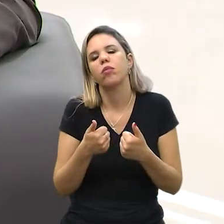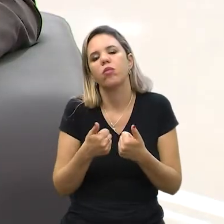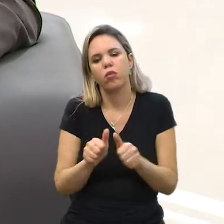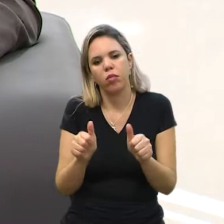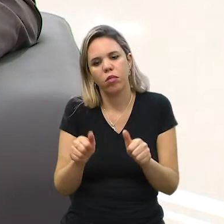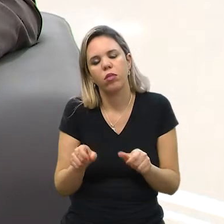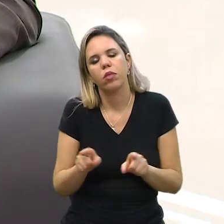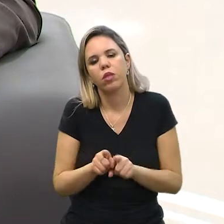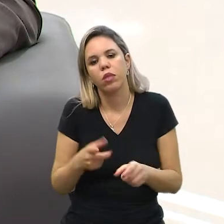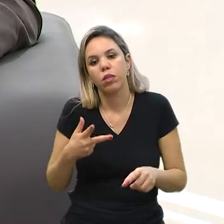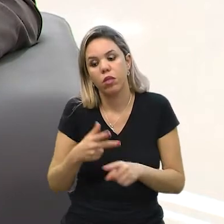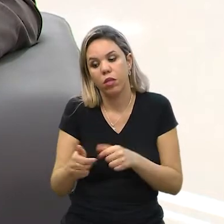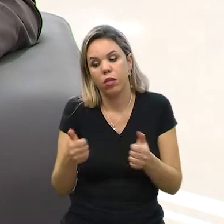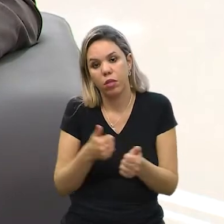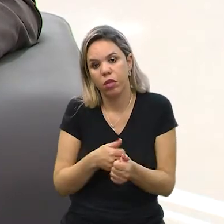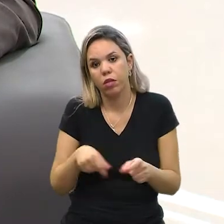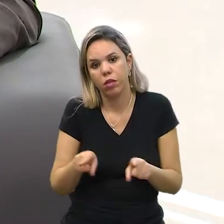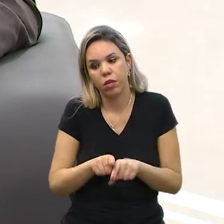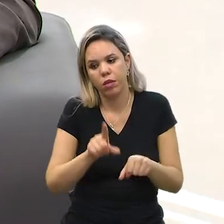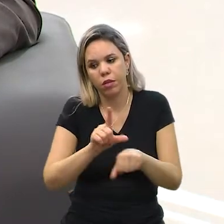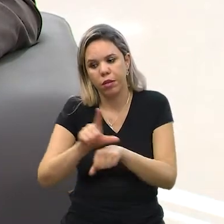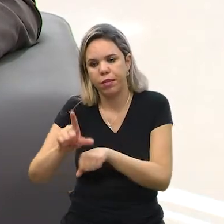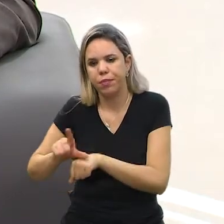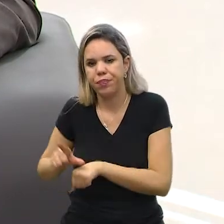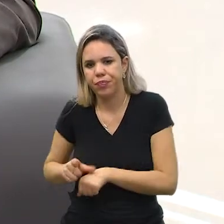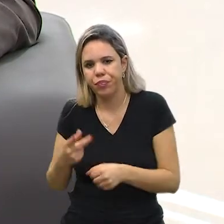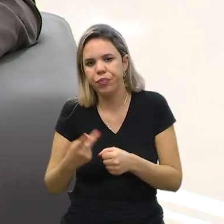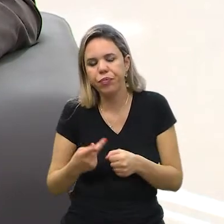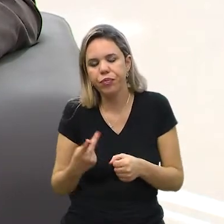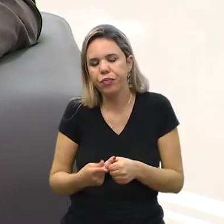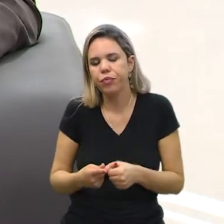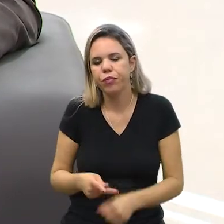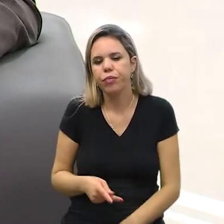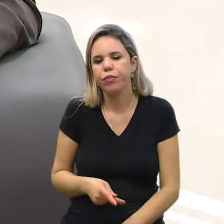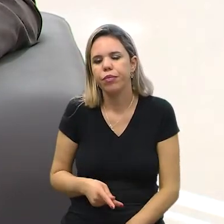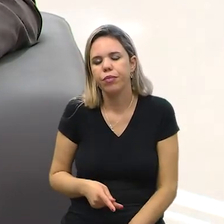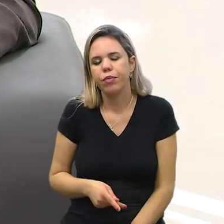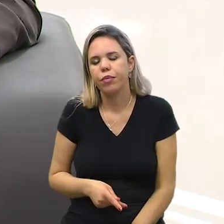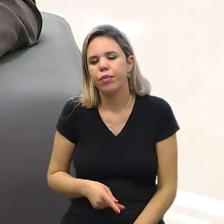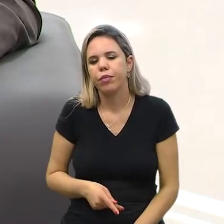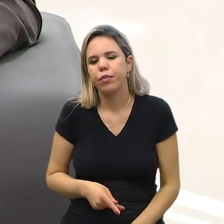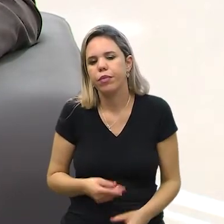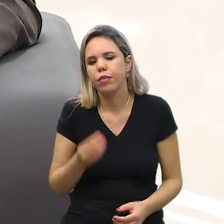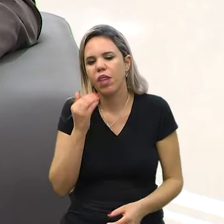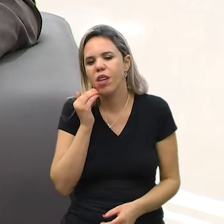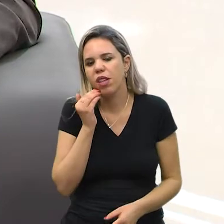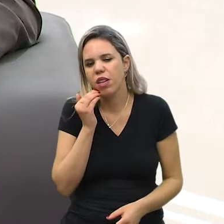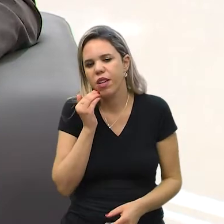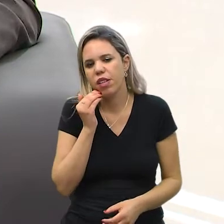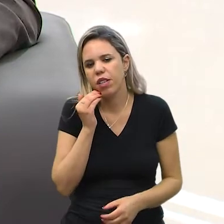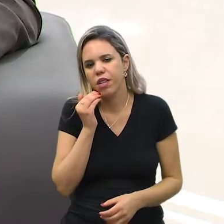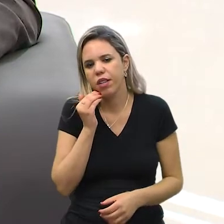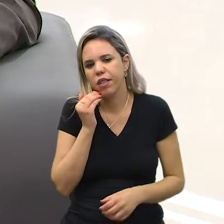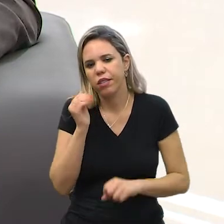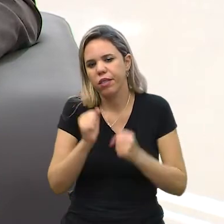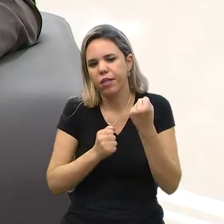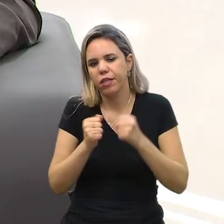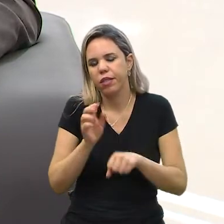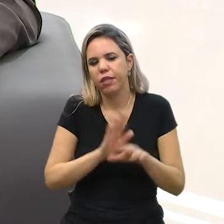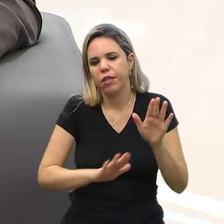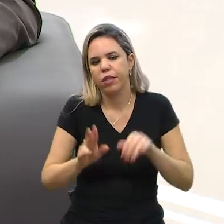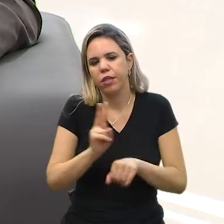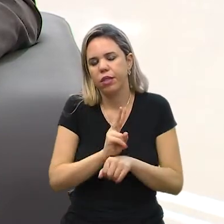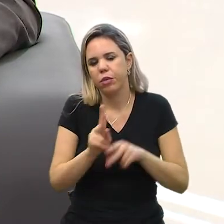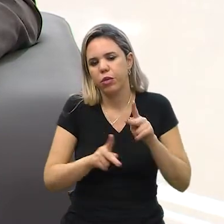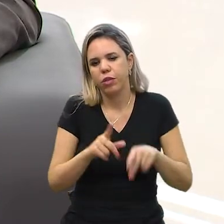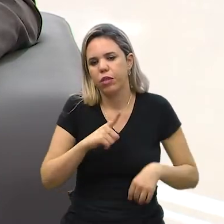próximos ao vencimento, ou também nas lojas, algum produto com algum tipo de defeito de fabricação. Que tipo de cuidados que a